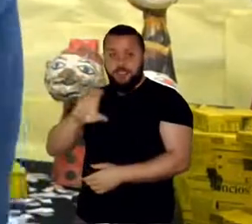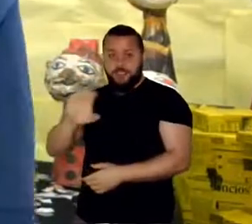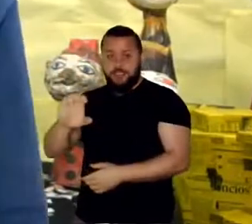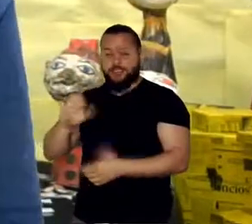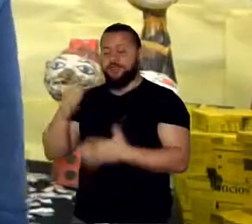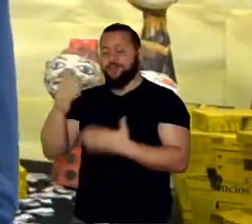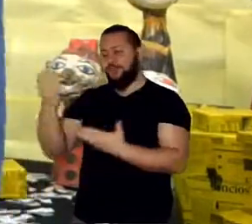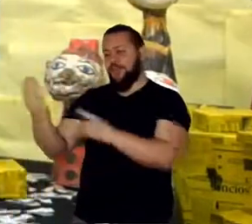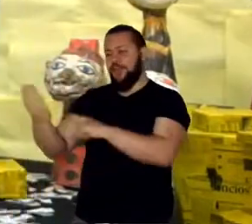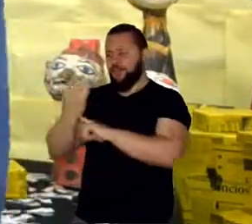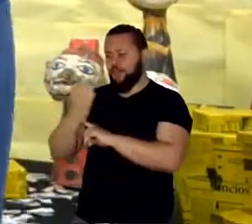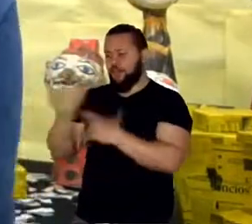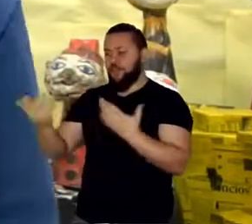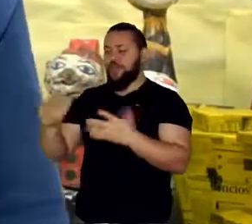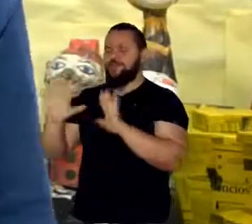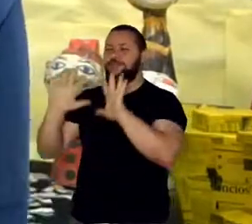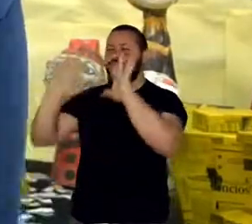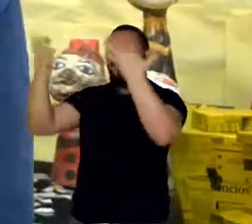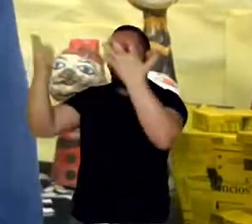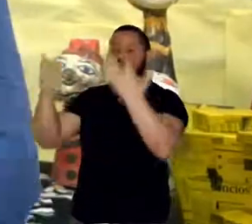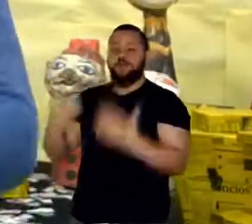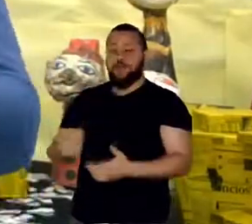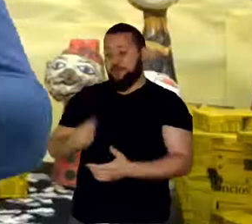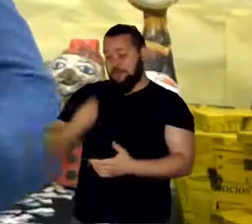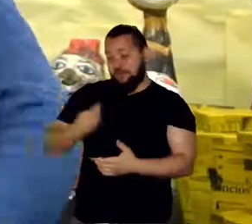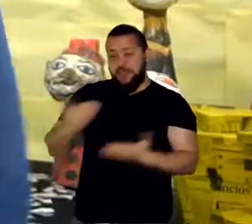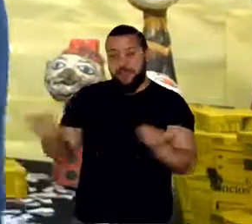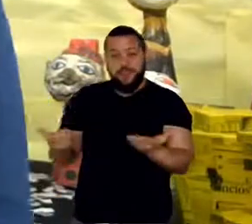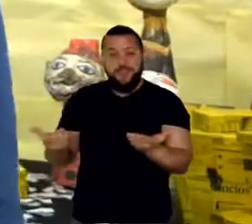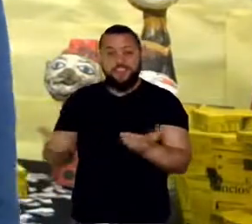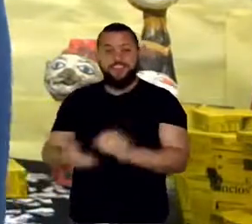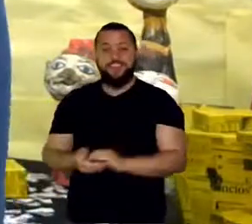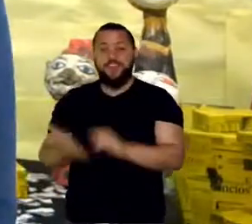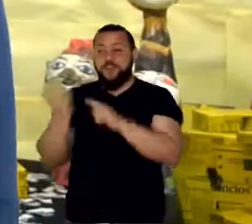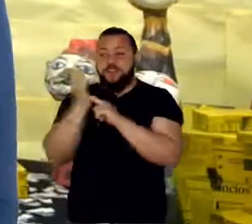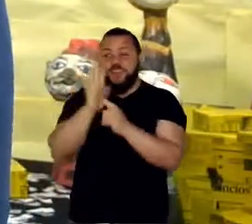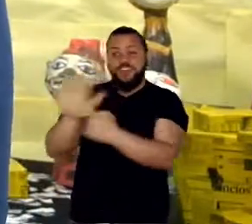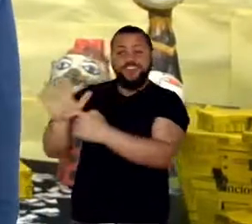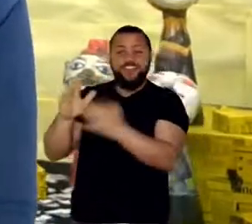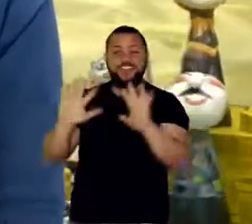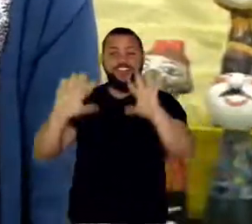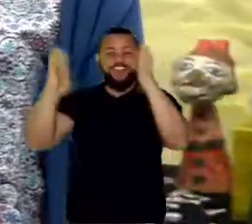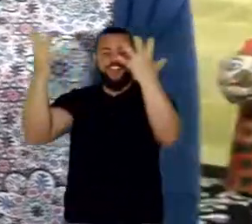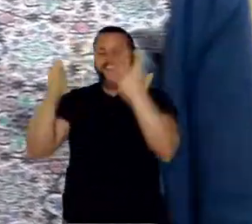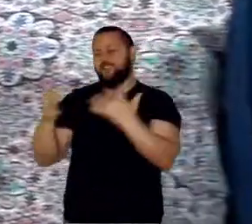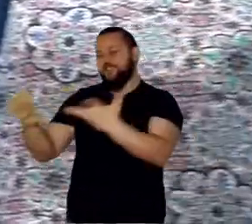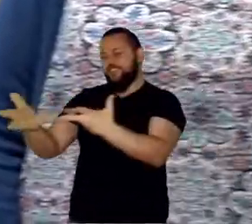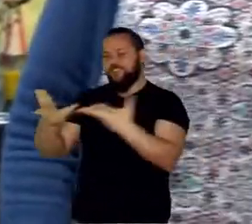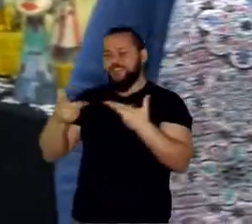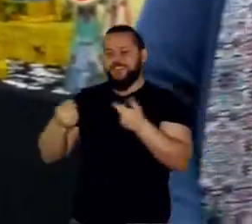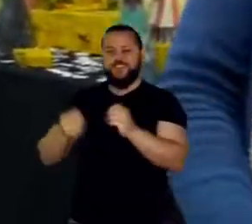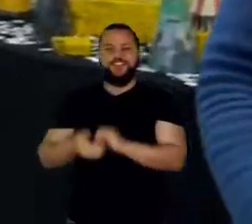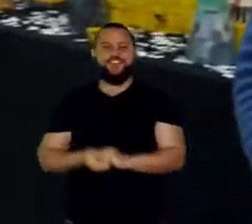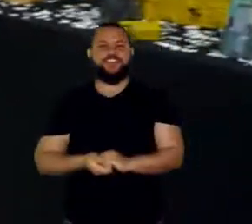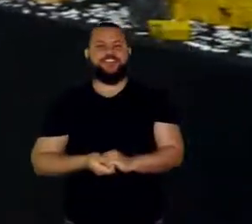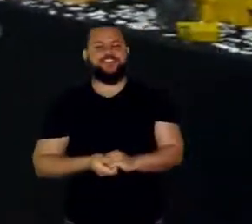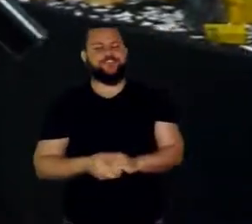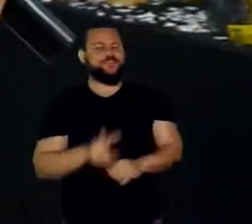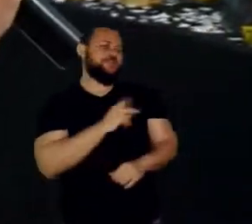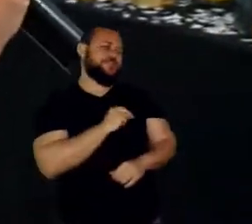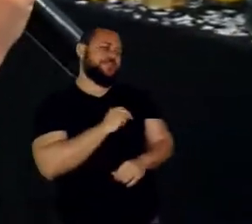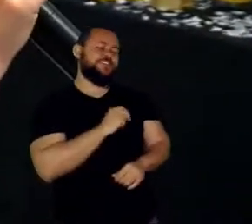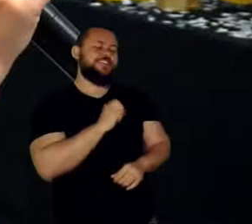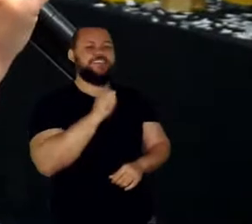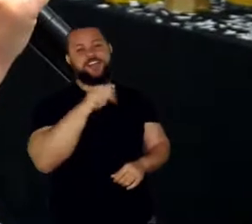ajudar a fazer esse festival e por estar aqui na nossa casa, abrilhantando aqui o nosso evento. Né? Ah, Ana